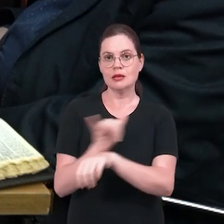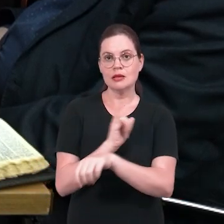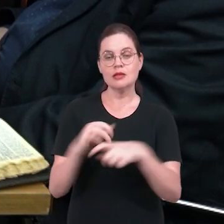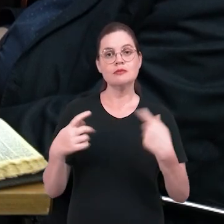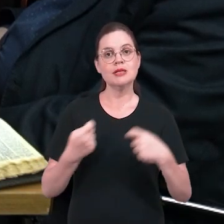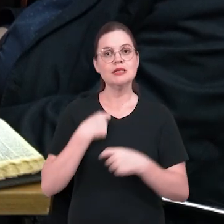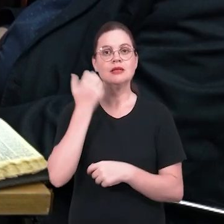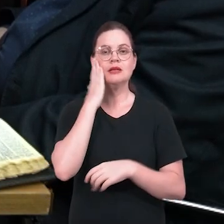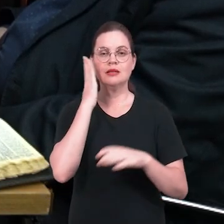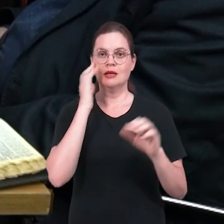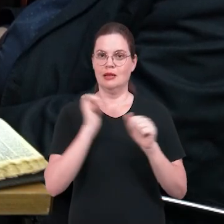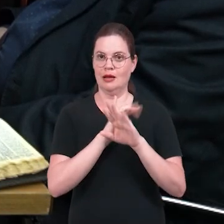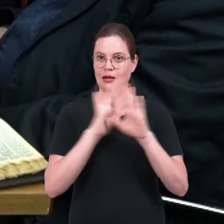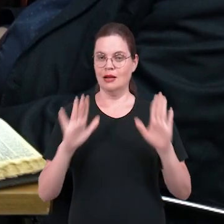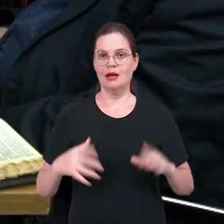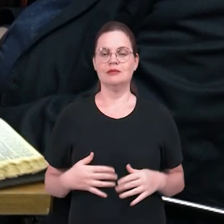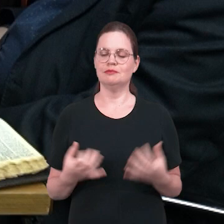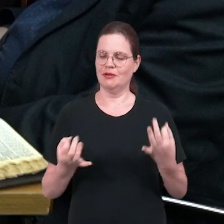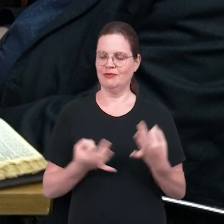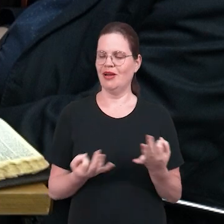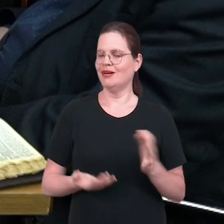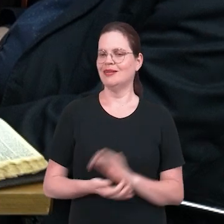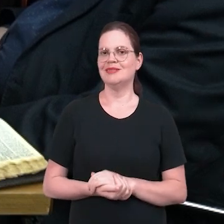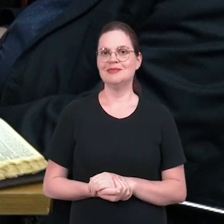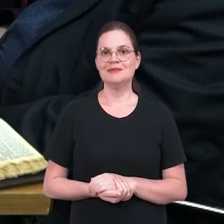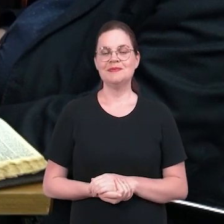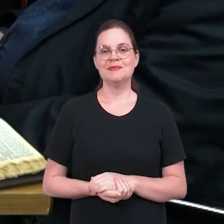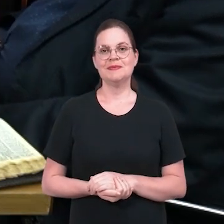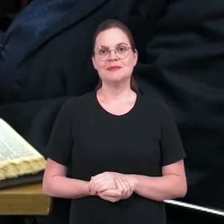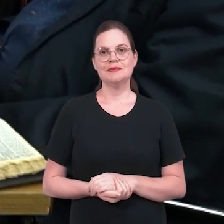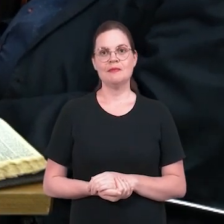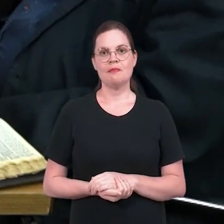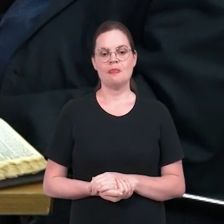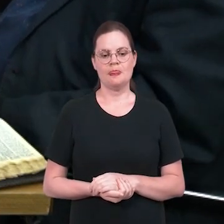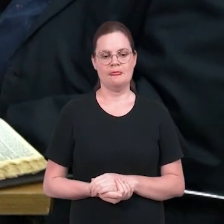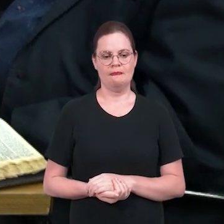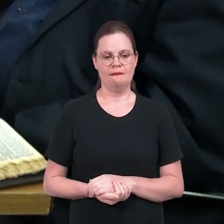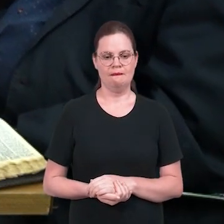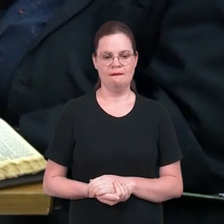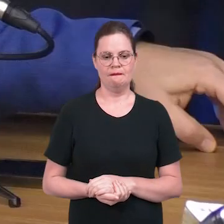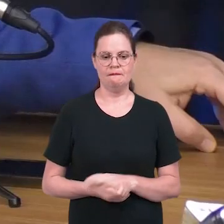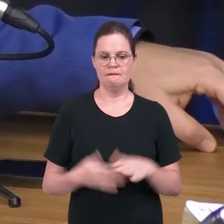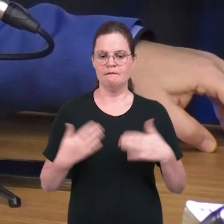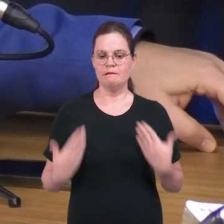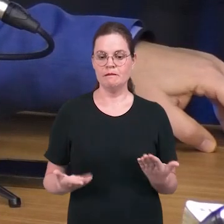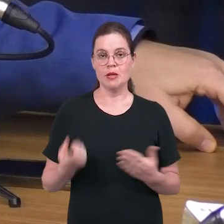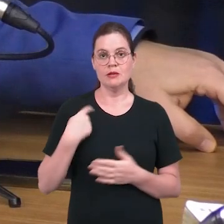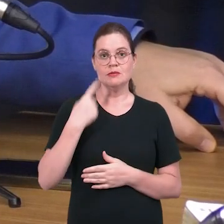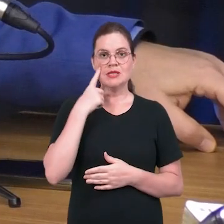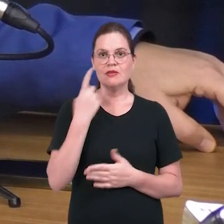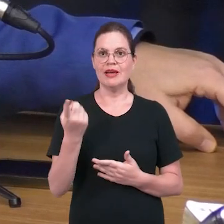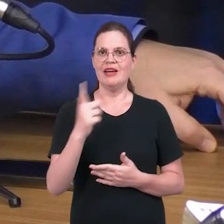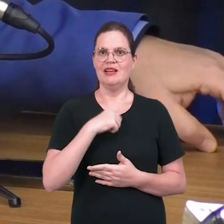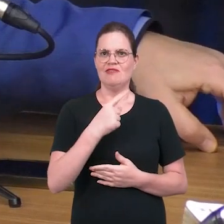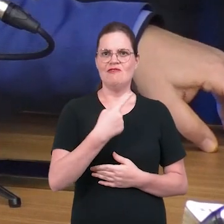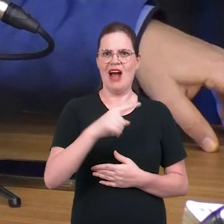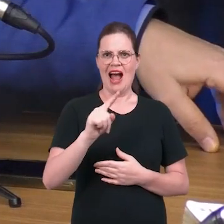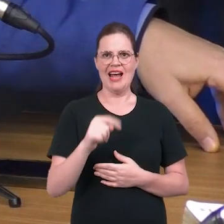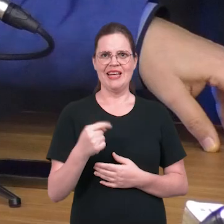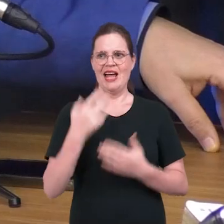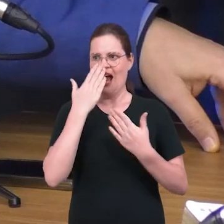poderia questionar. Perfeitamente. Então, isso aqui não vão ganhar nada, assim. Tá doido? Na frente tem que ir os arqueiros,